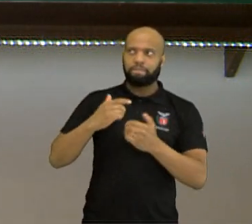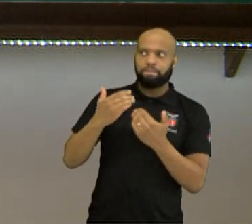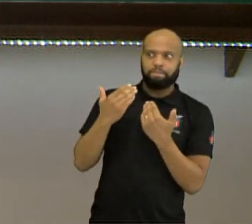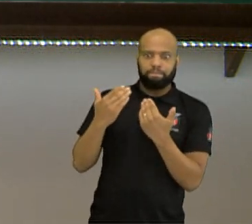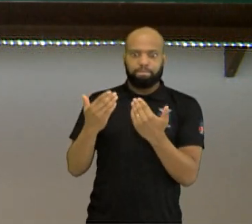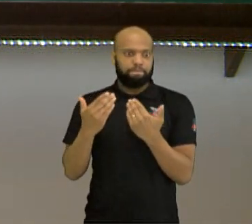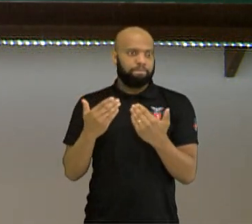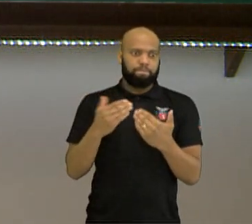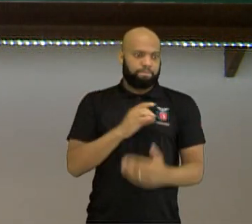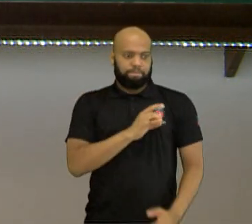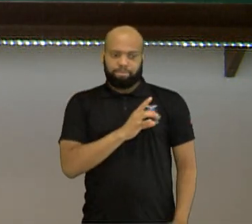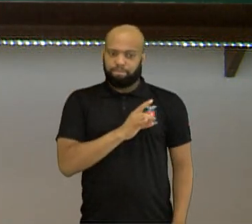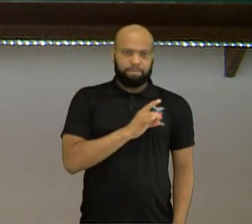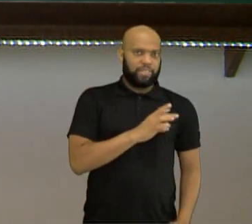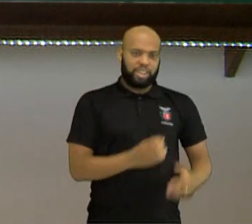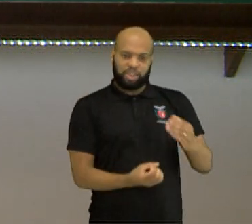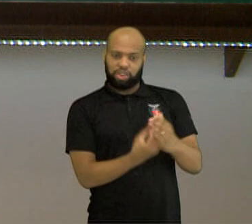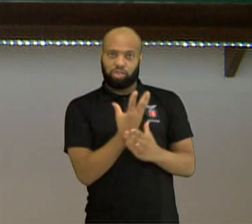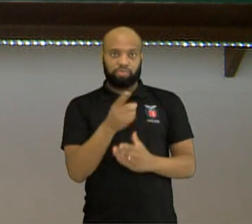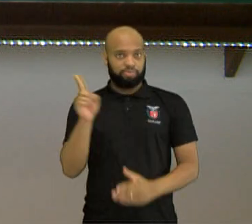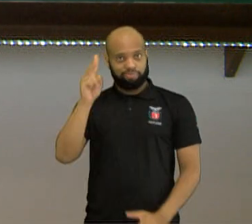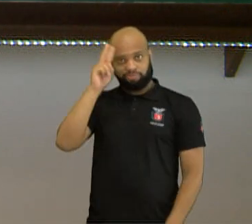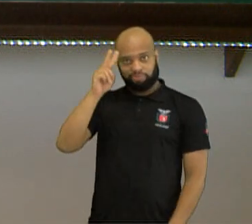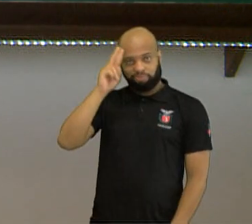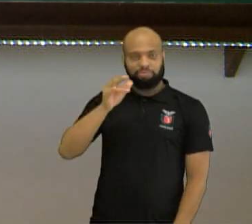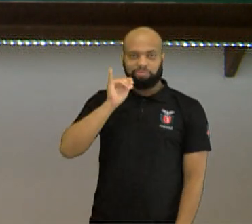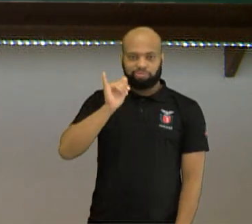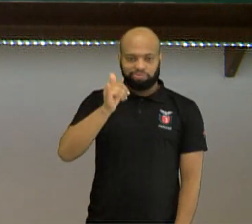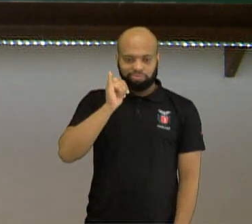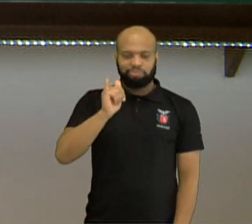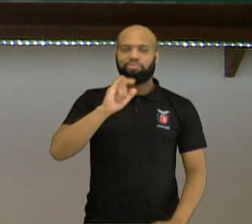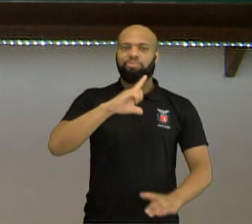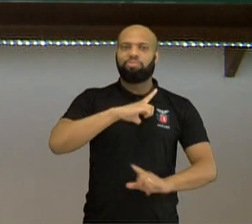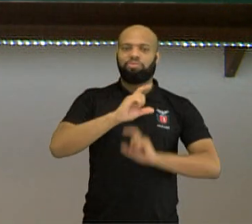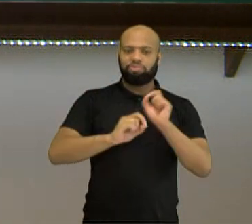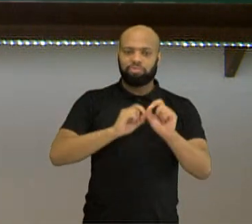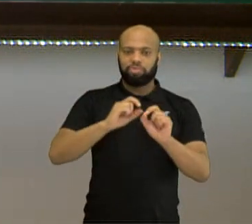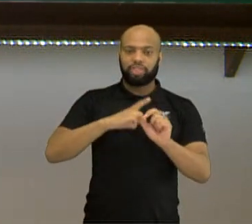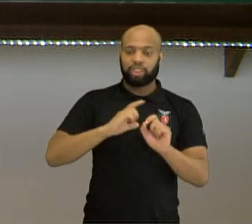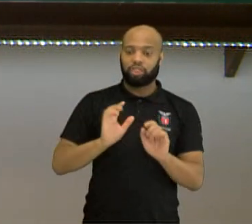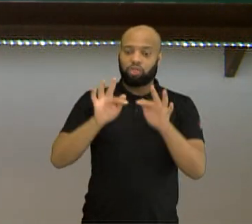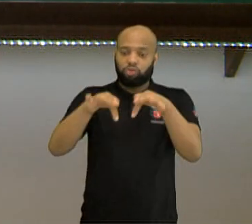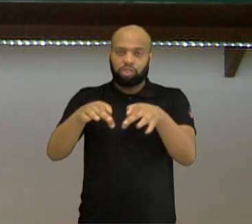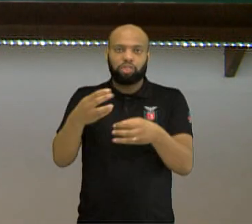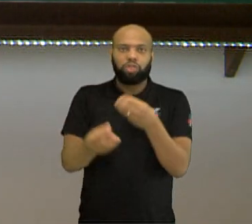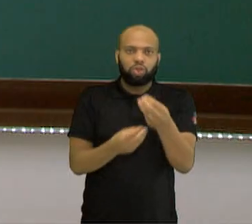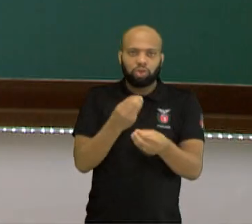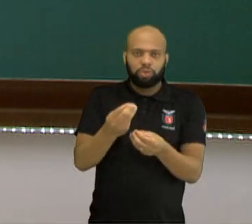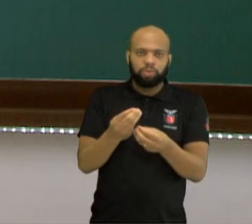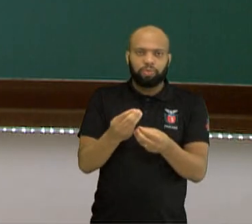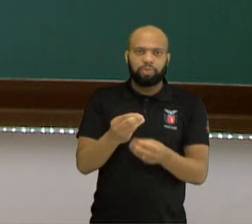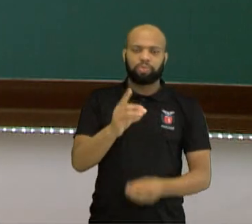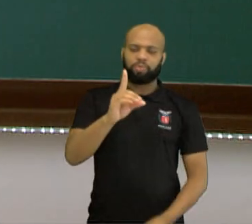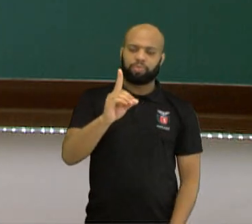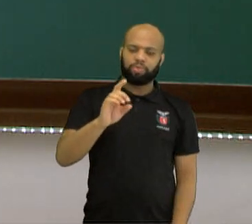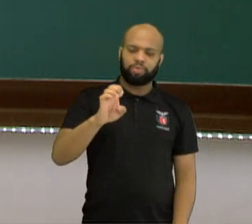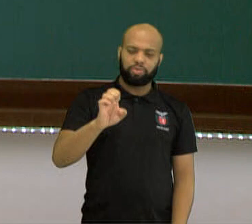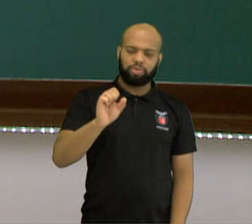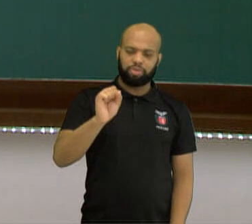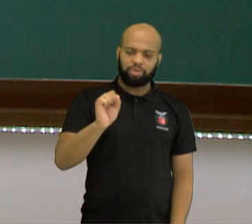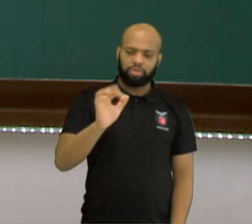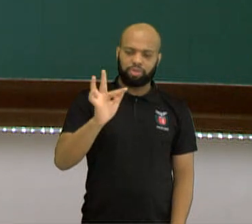suspense criado no microconto, né, vai ter um desfecho. O que é um desfecho?